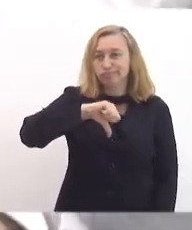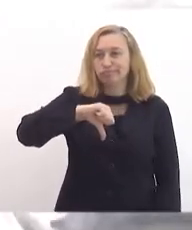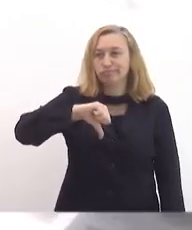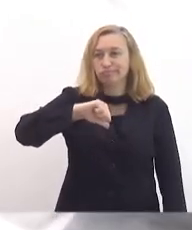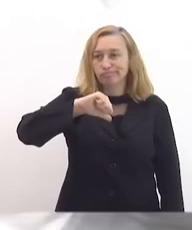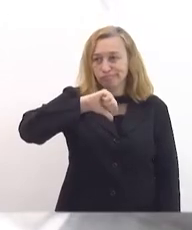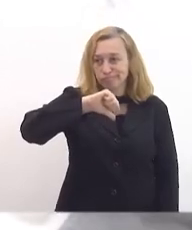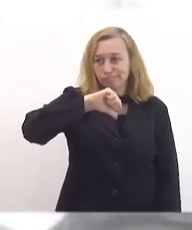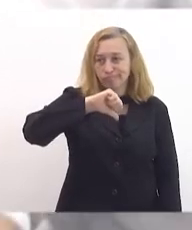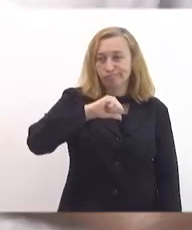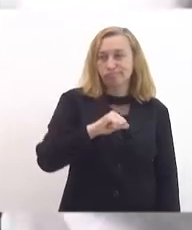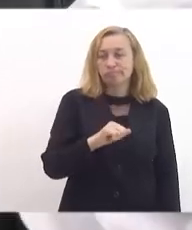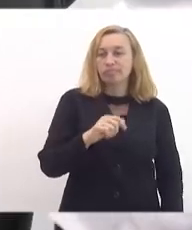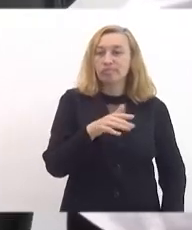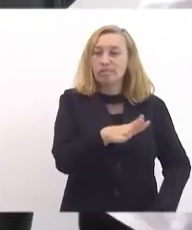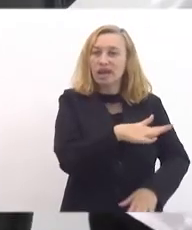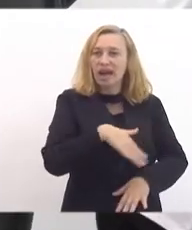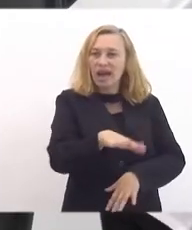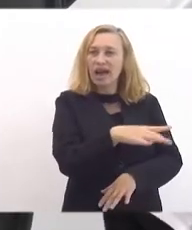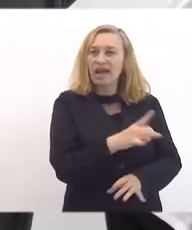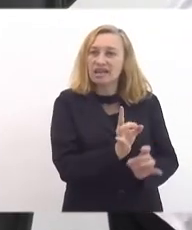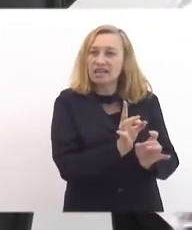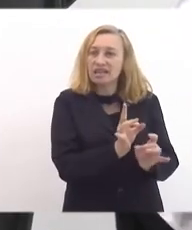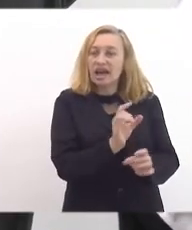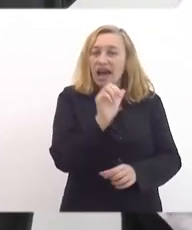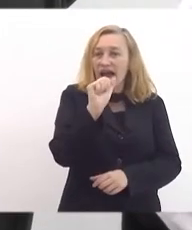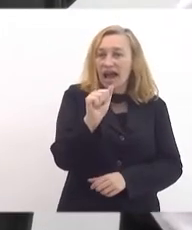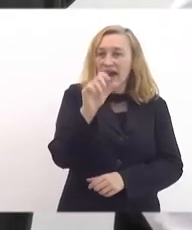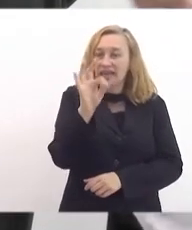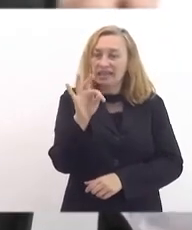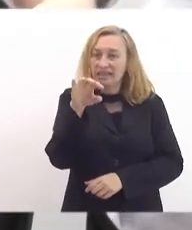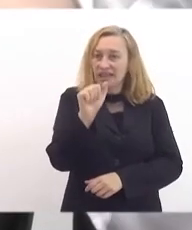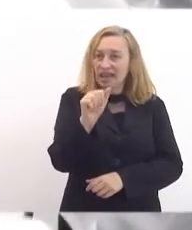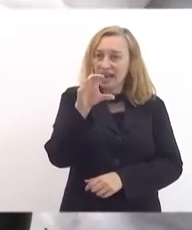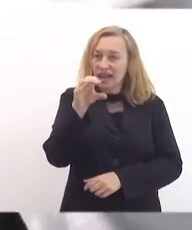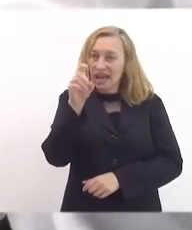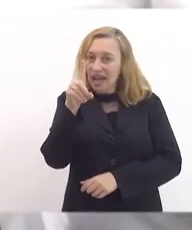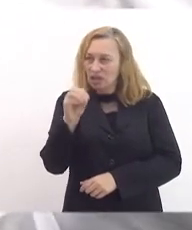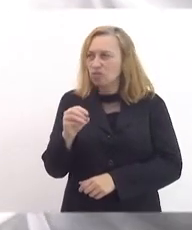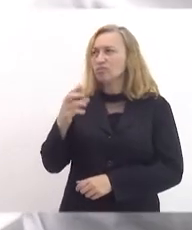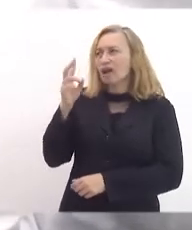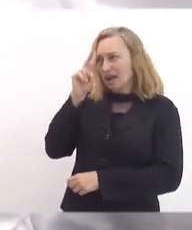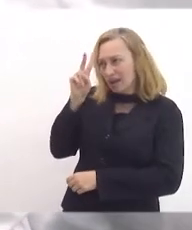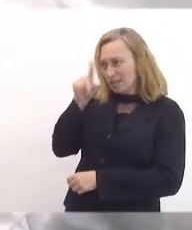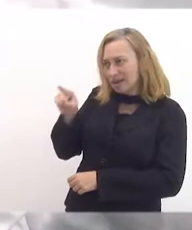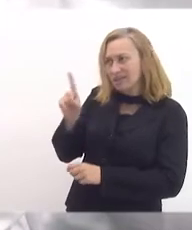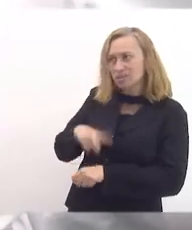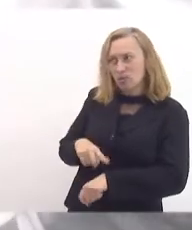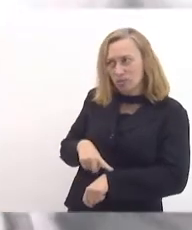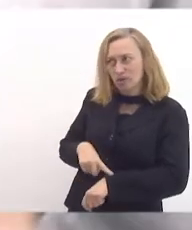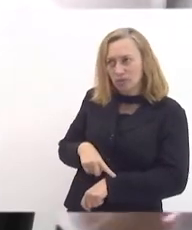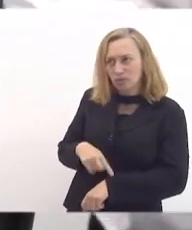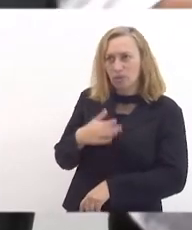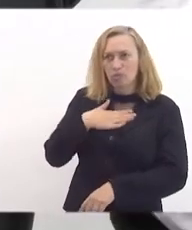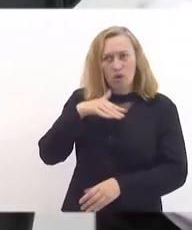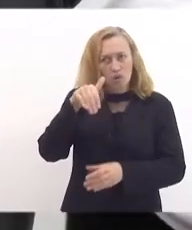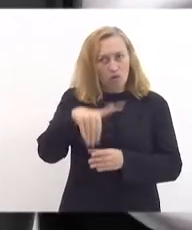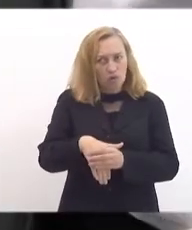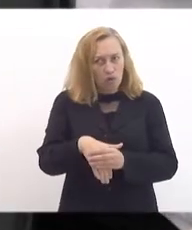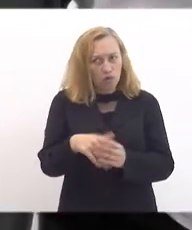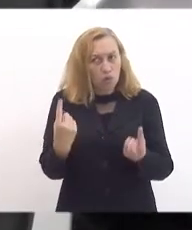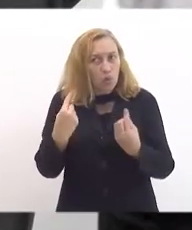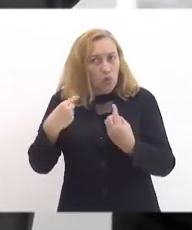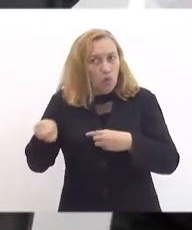setor de atacado a de lembrar dessa época inclusive com meu voto